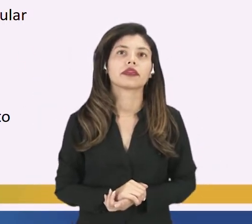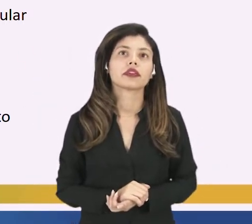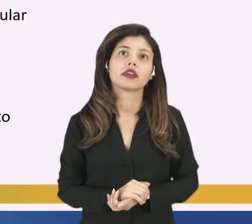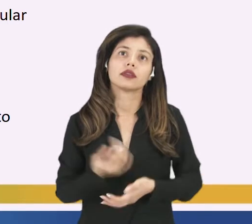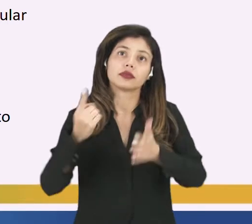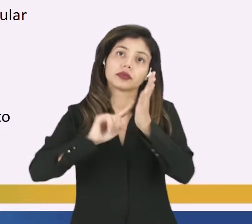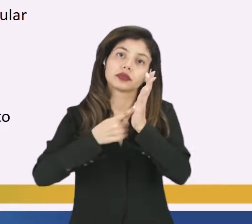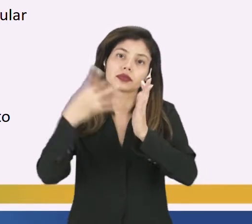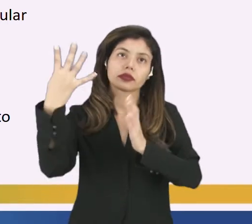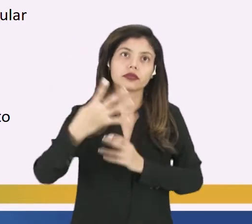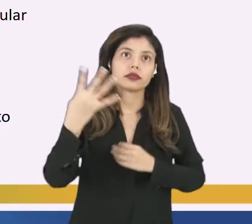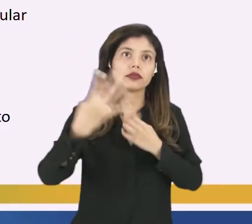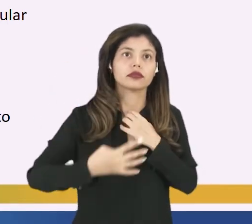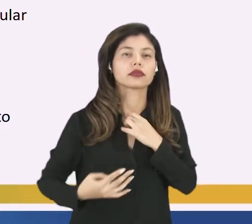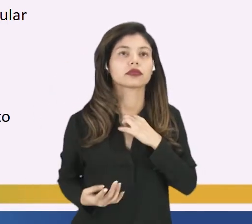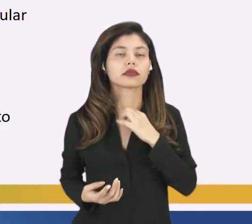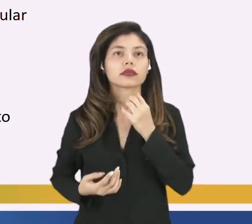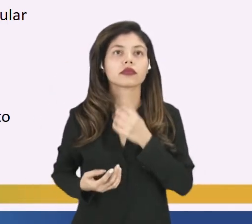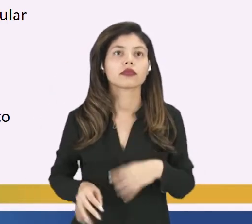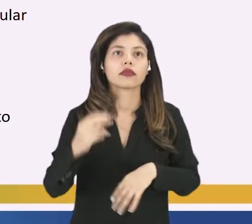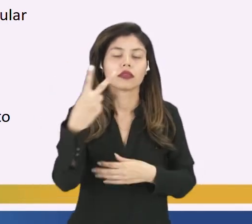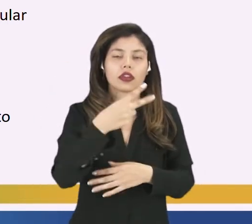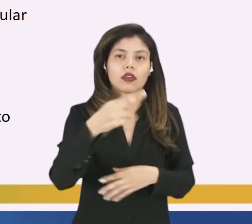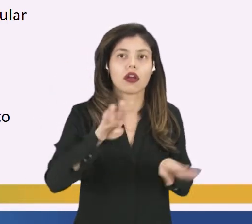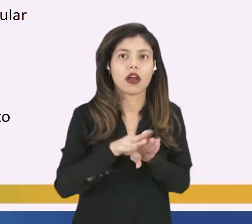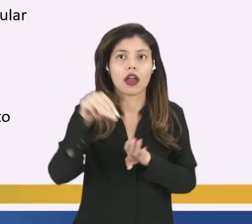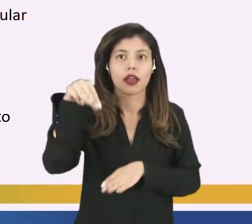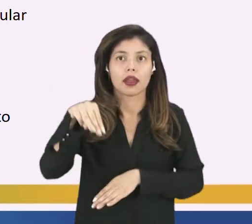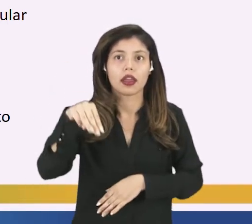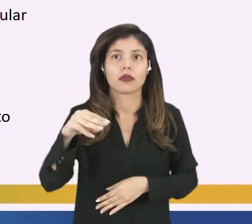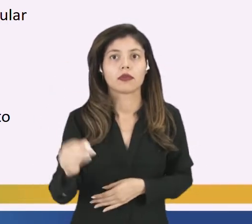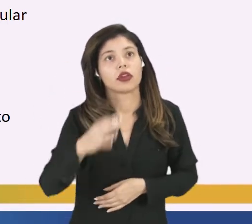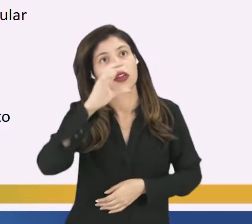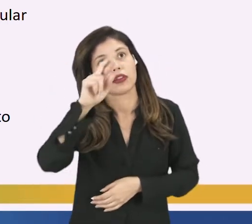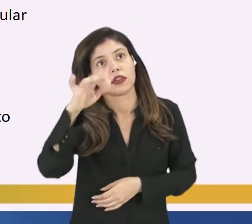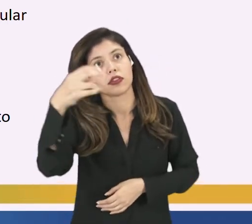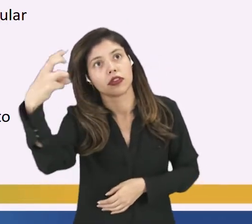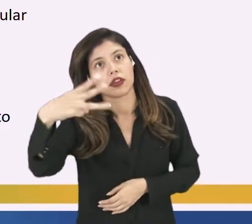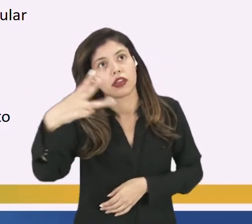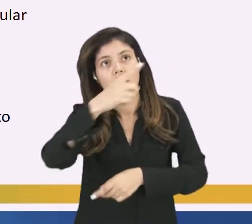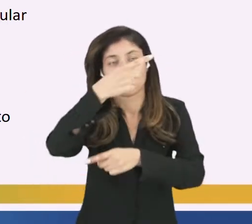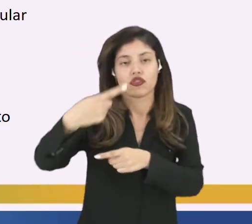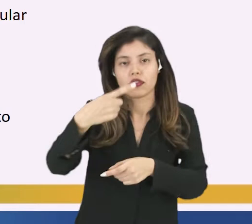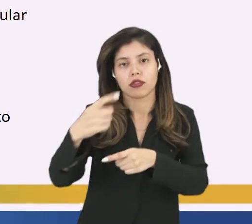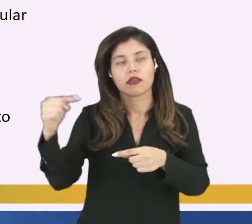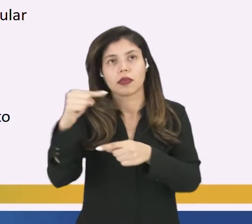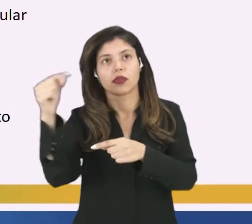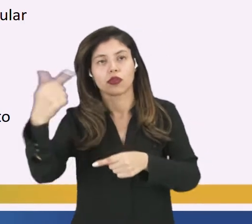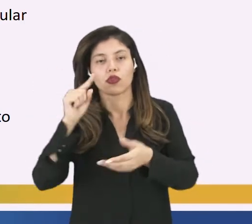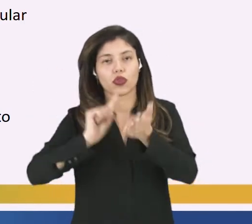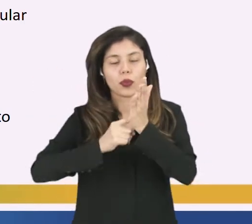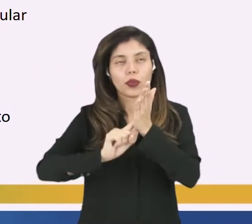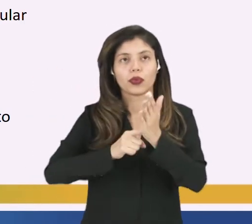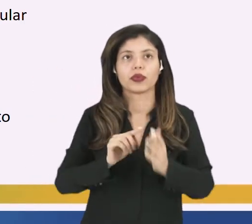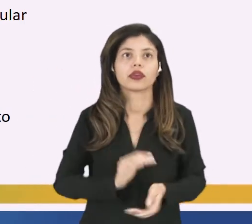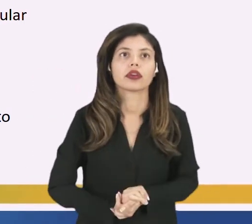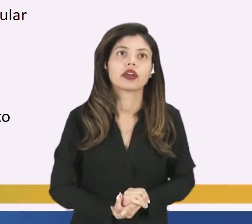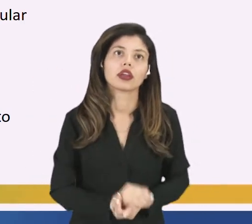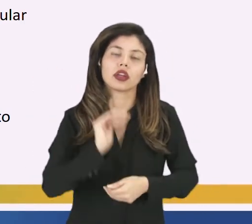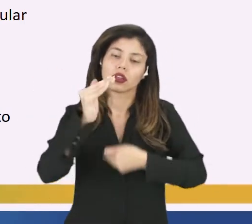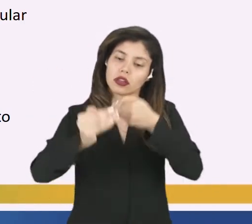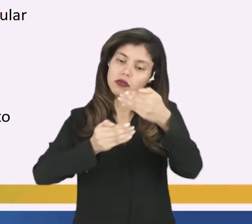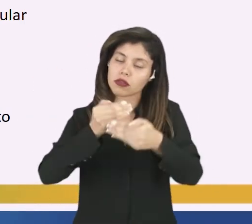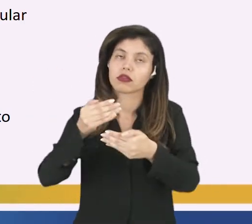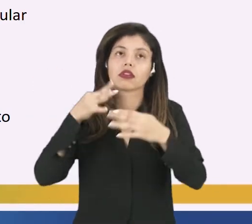a coordenada de y do ponto, que é 4, igual a m, que é o coeficiente 3, x menos a coordenada de x do ponto,